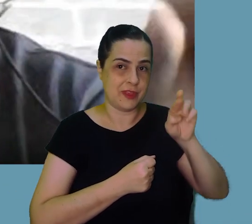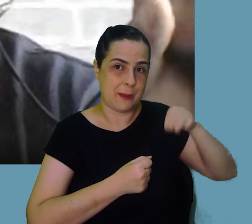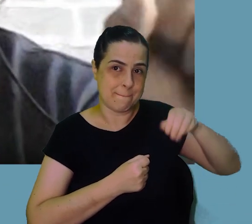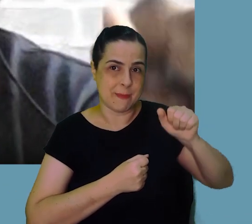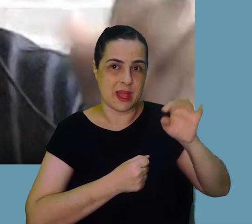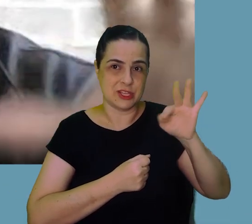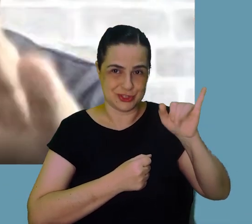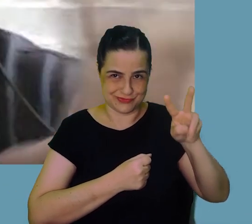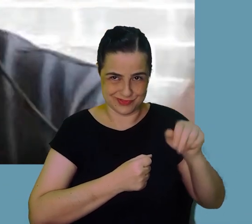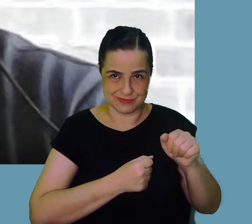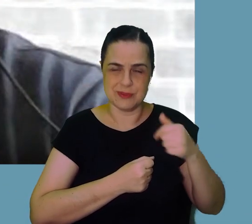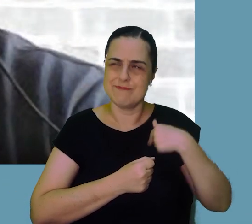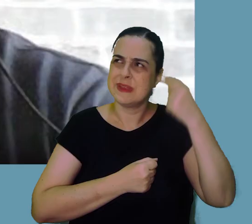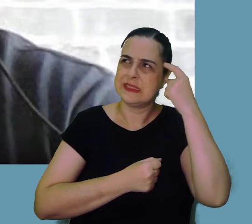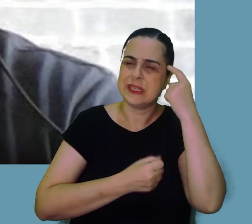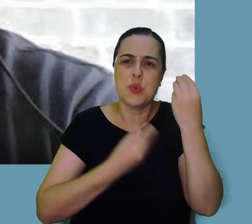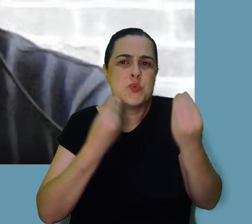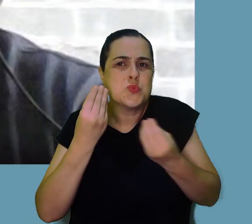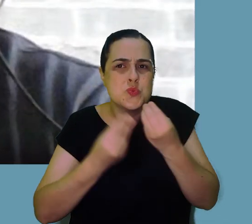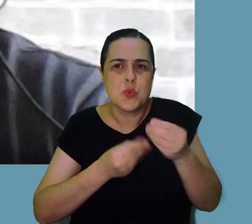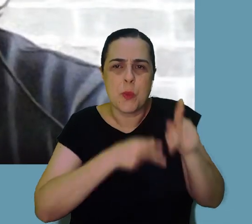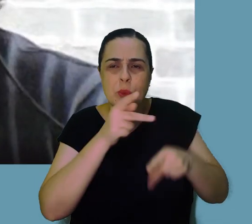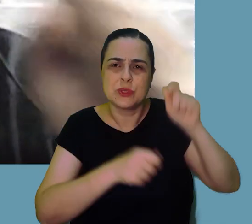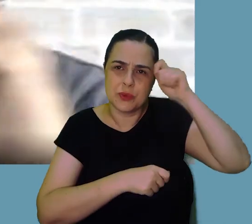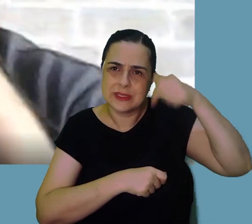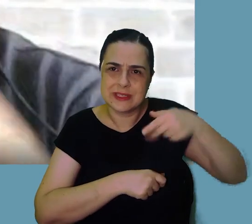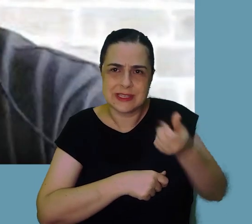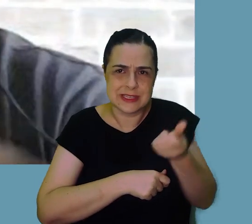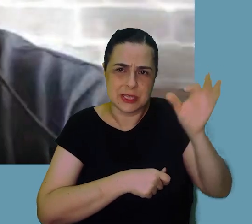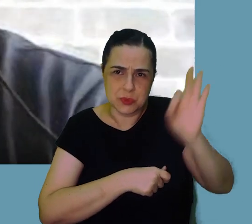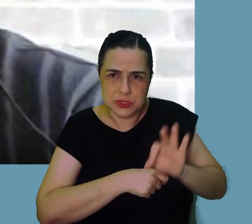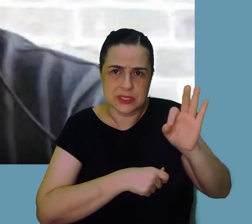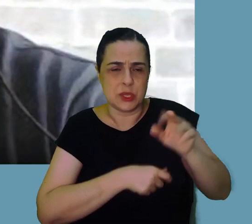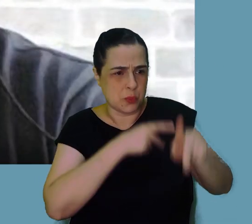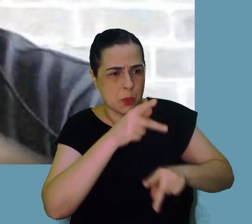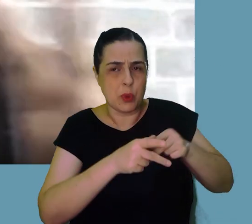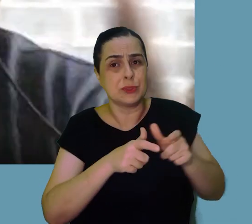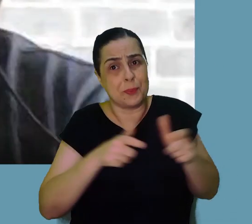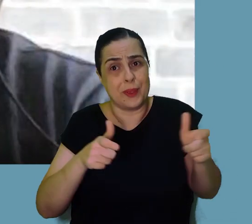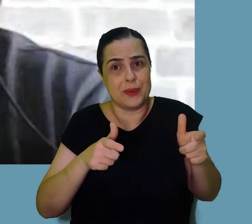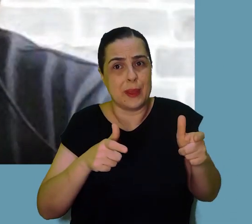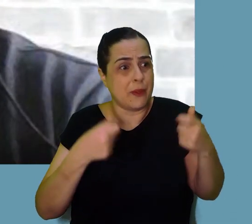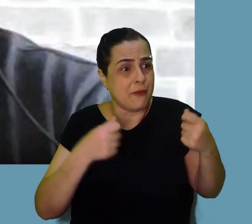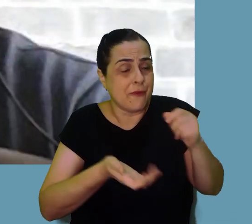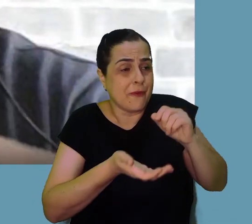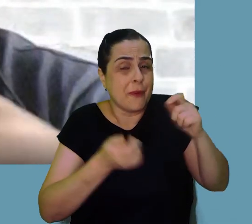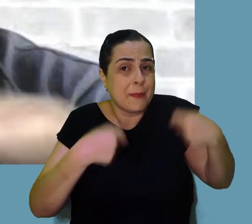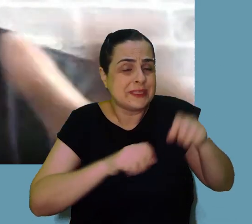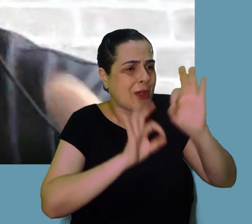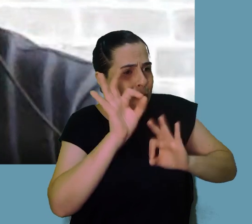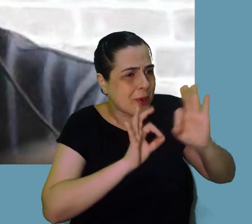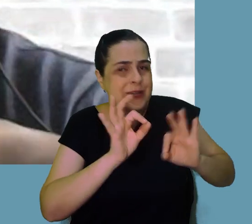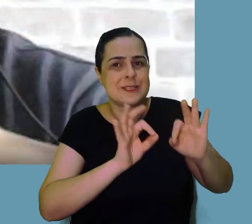Se essa comunidade negra, que é 56% da população, se organizar de forma sistêmica,